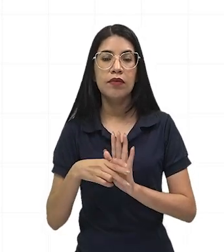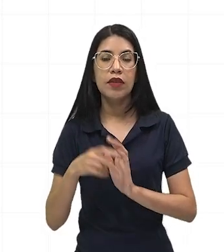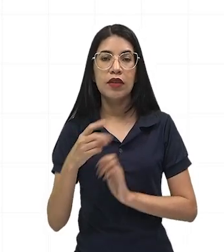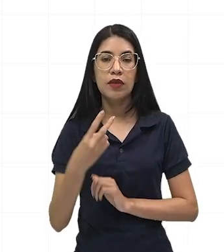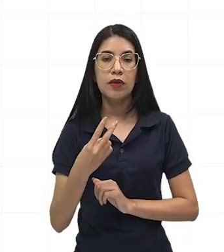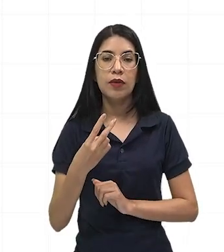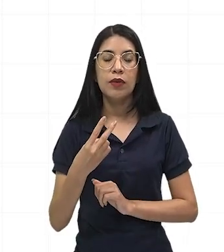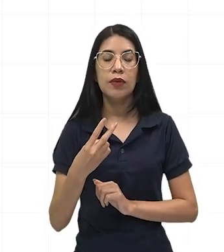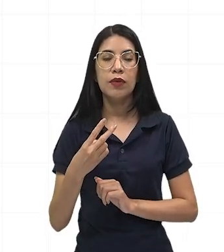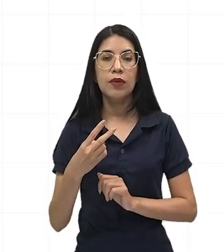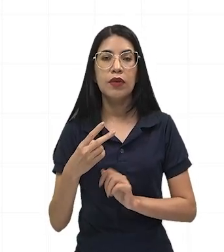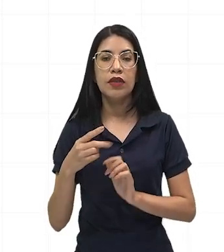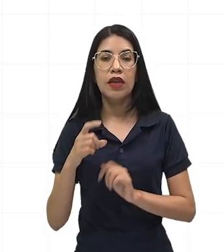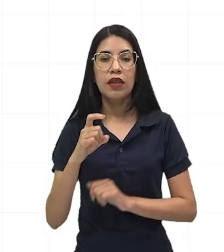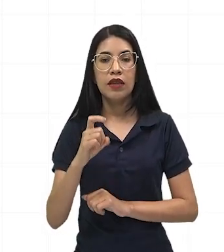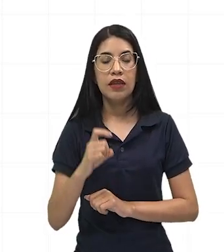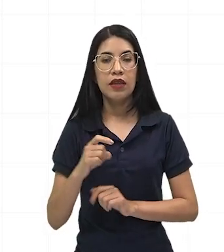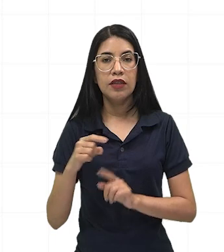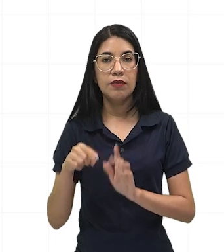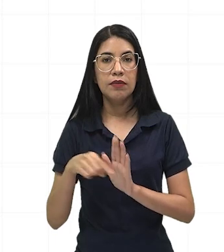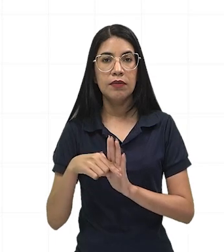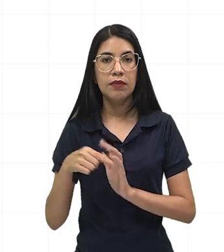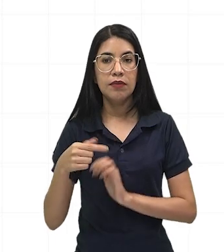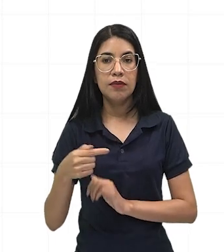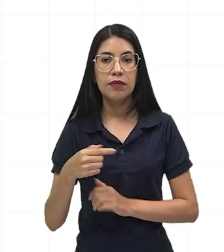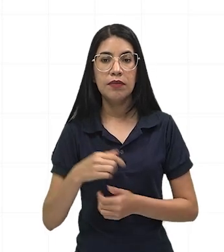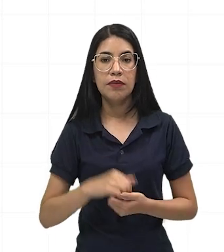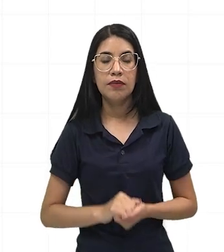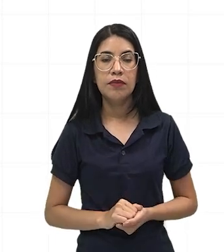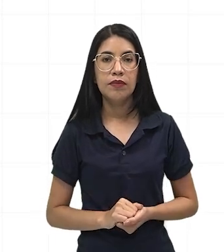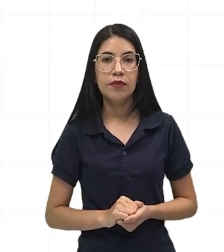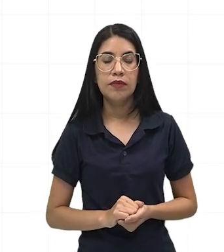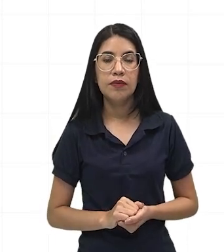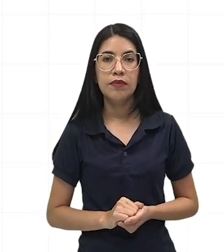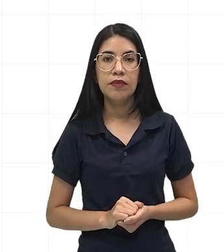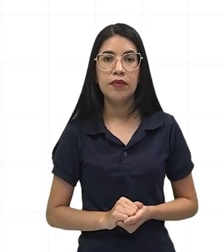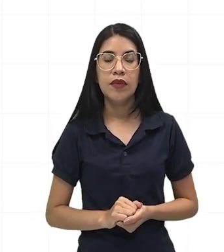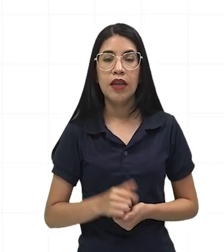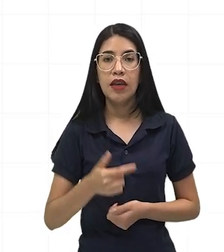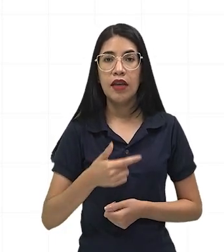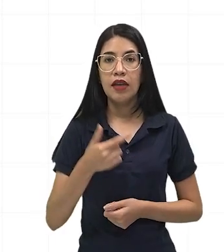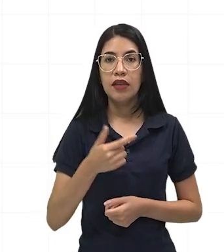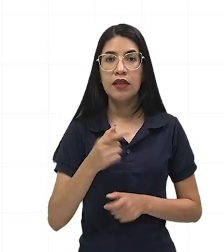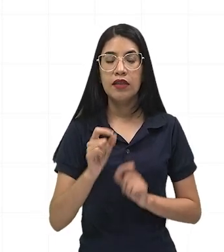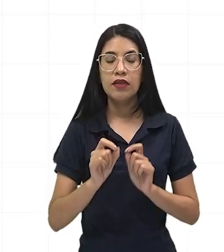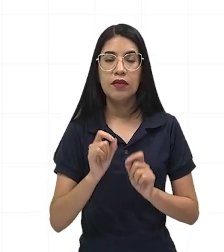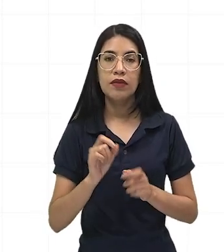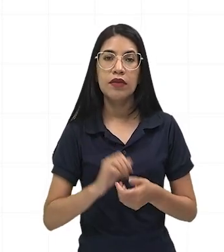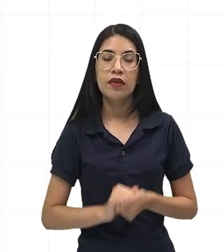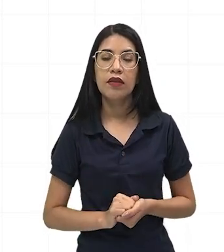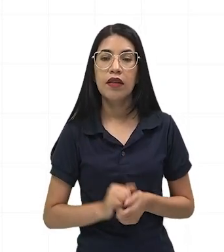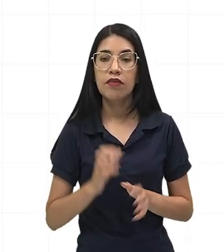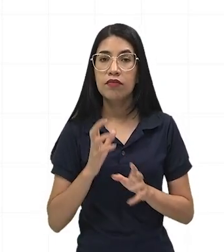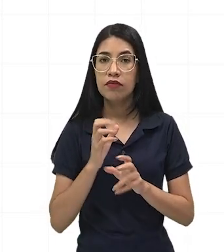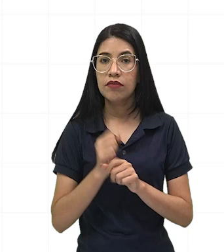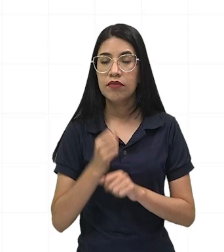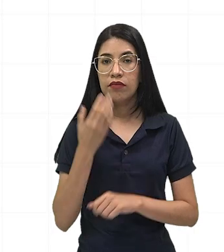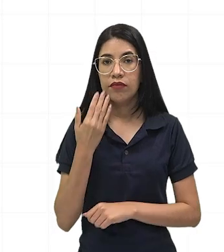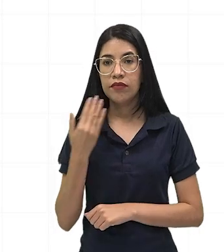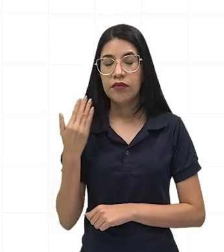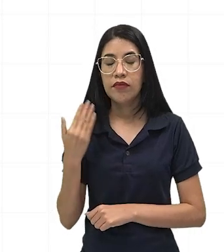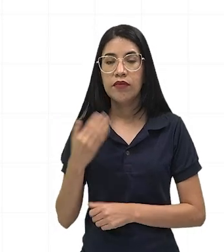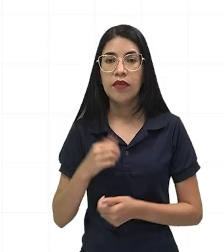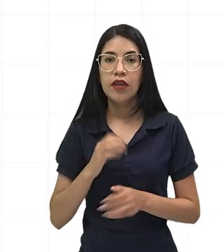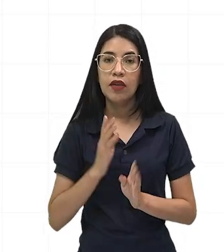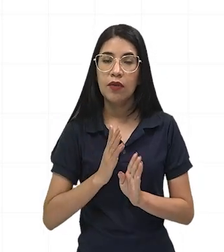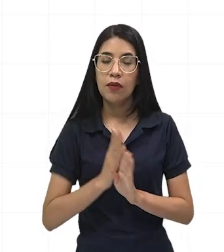né? X igual a 2, que multiplica x menos 7, a segunda reta, e está aqui a solução. Nós